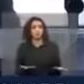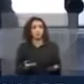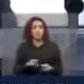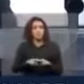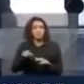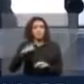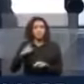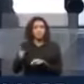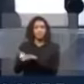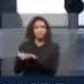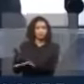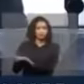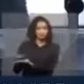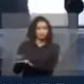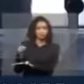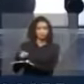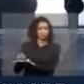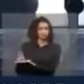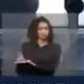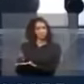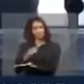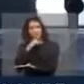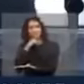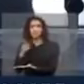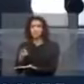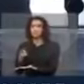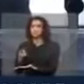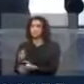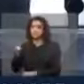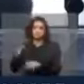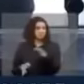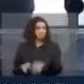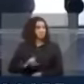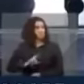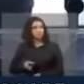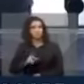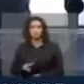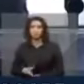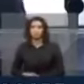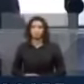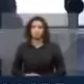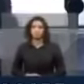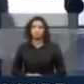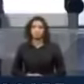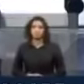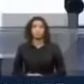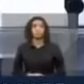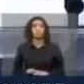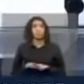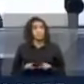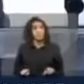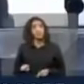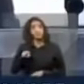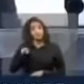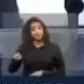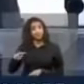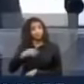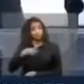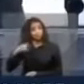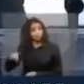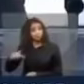tendenciosas e questionáveis é atitude, no mínimo, desonesta. Mas foi assim que, há mais de 4 décadas,